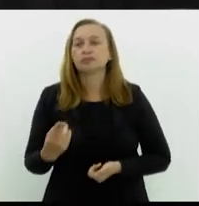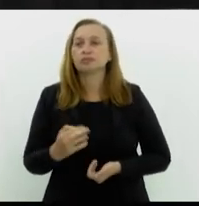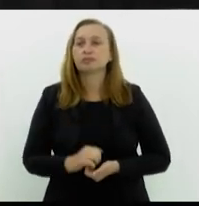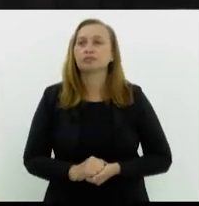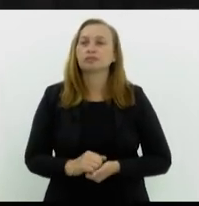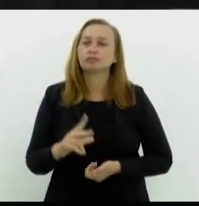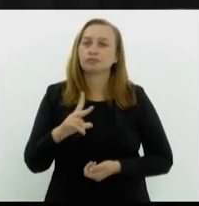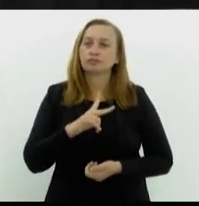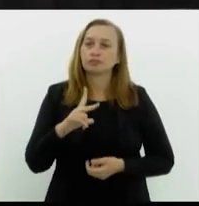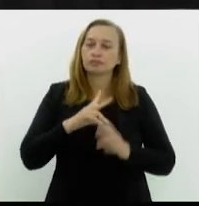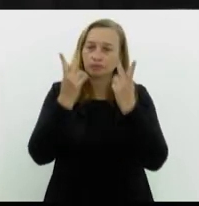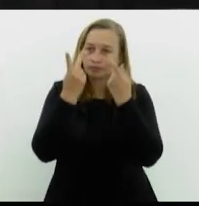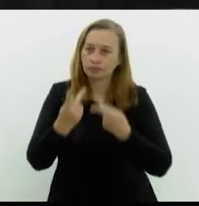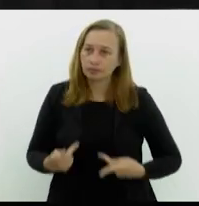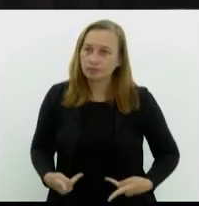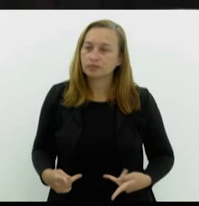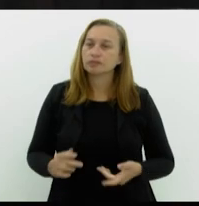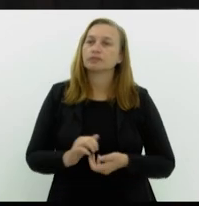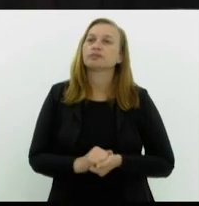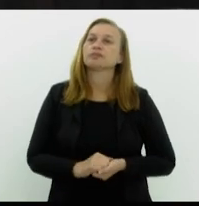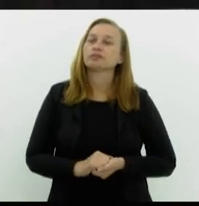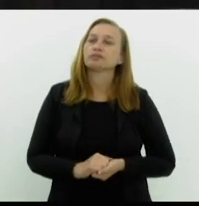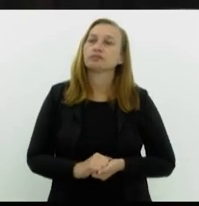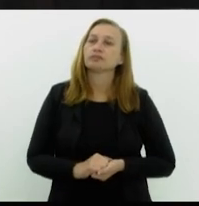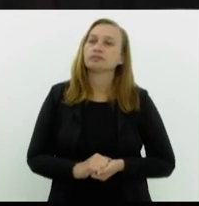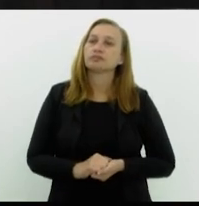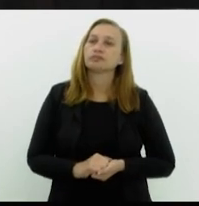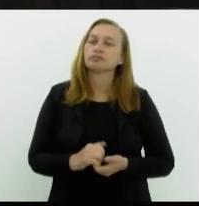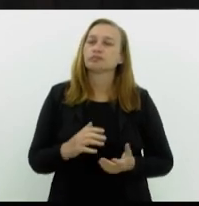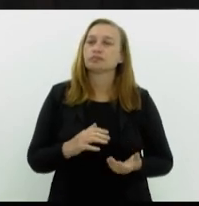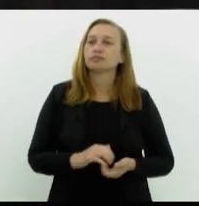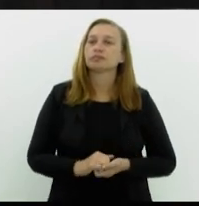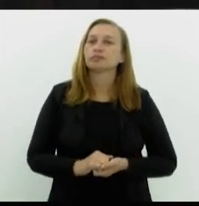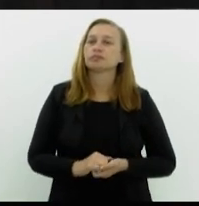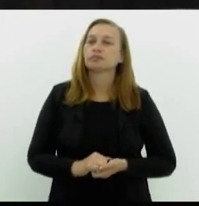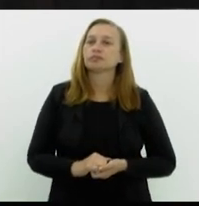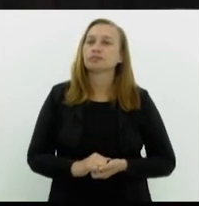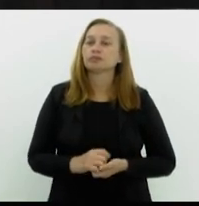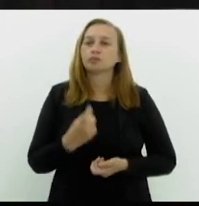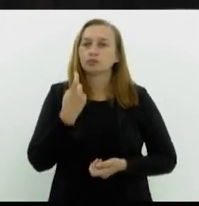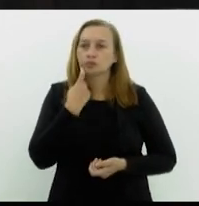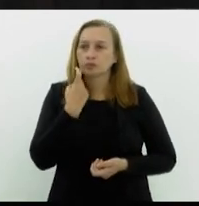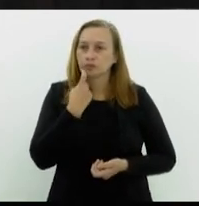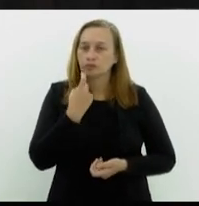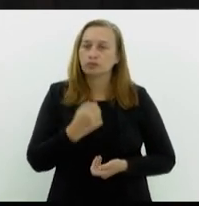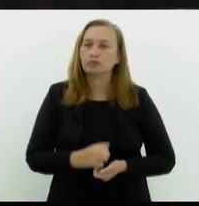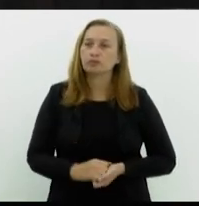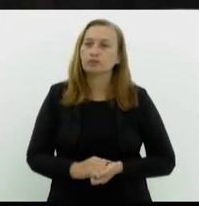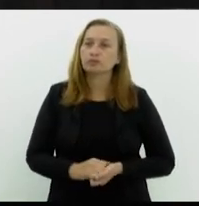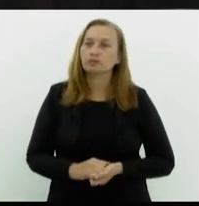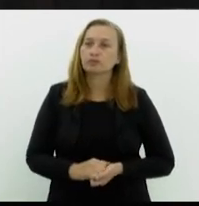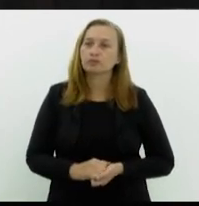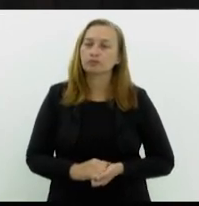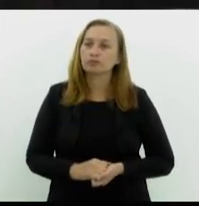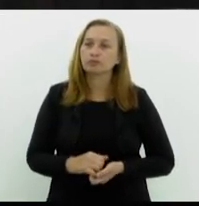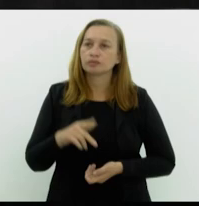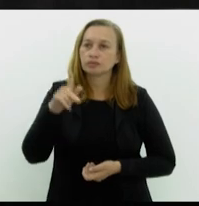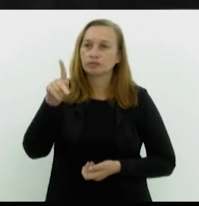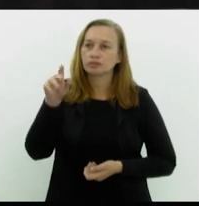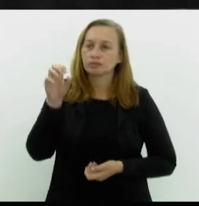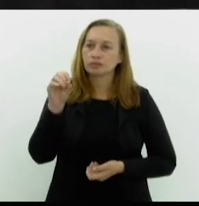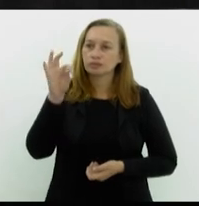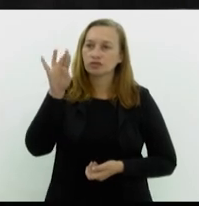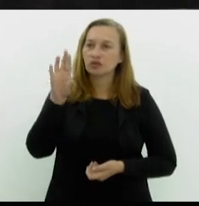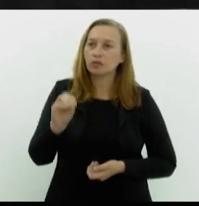própria humanidade. Tudo bom, saudade, está sumida? E sexta-feira será ponto